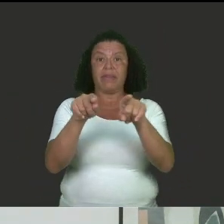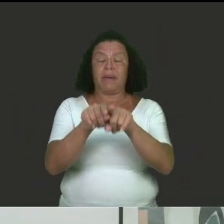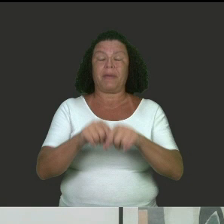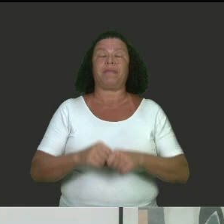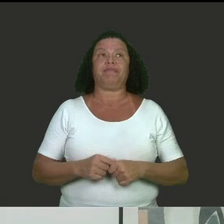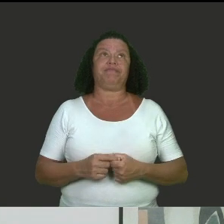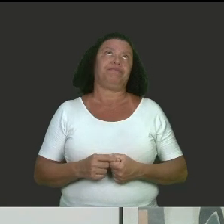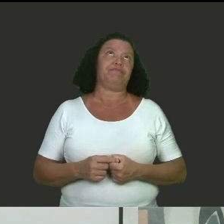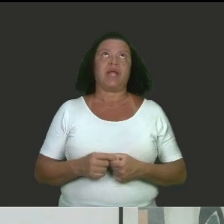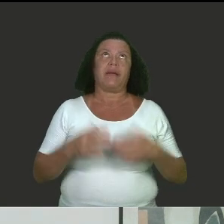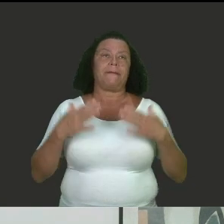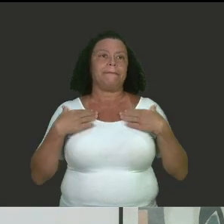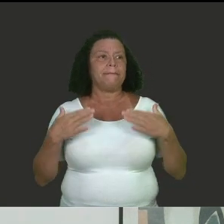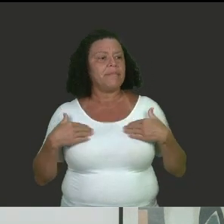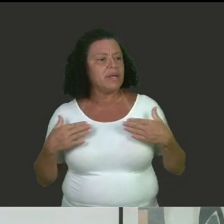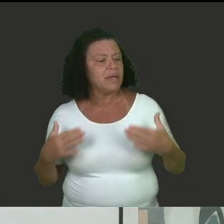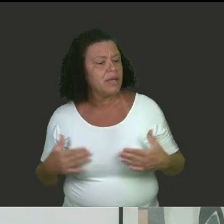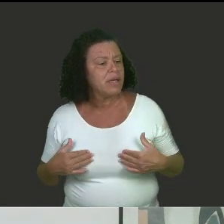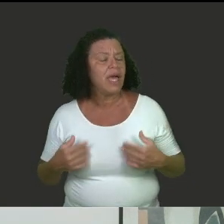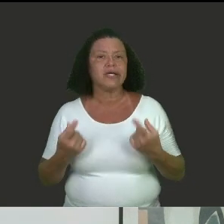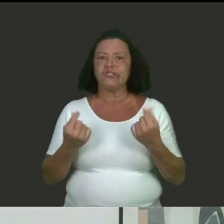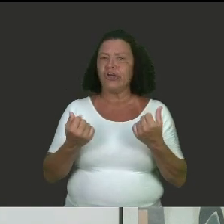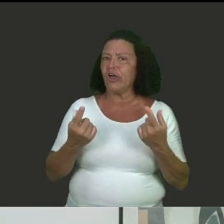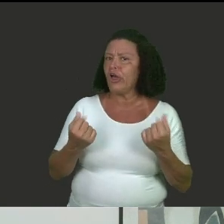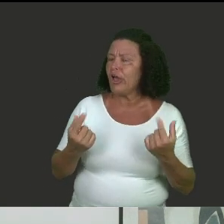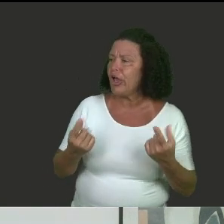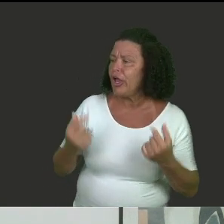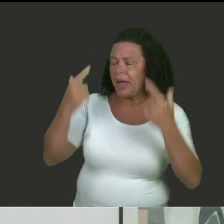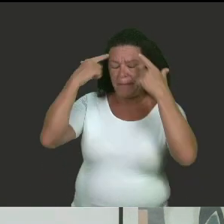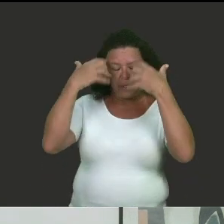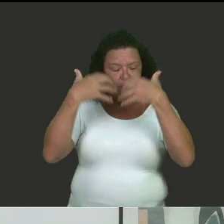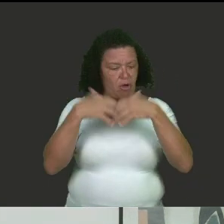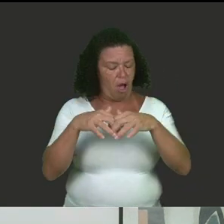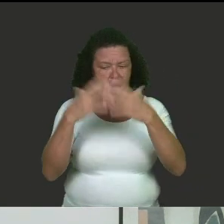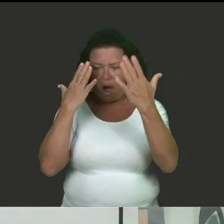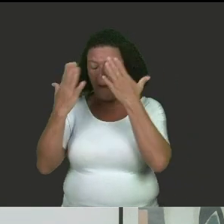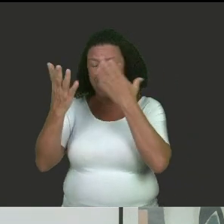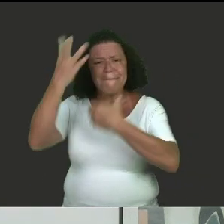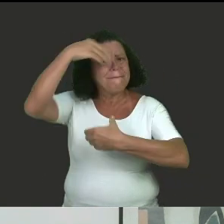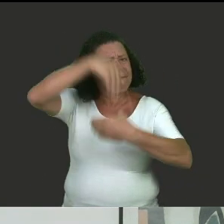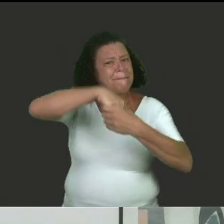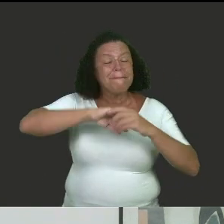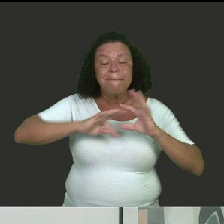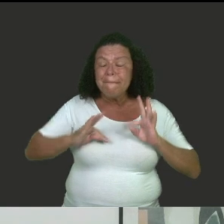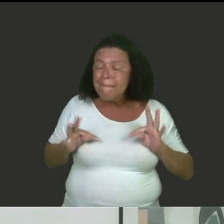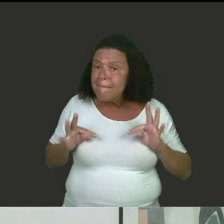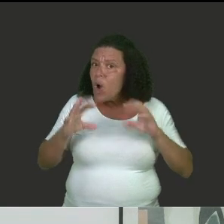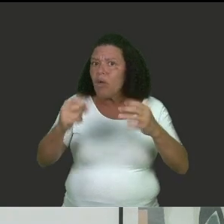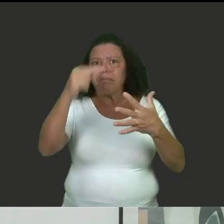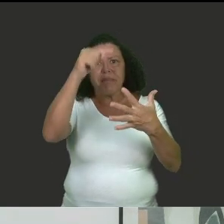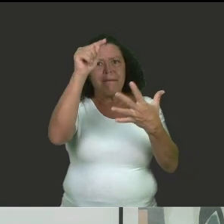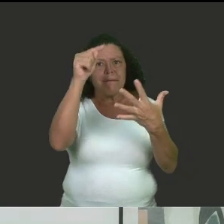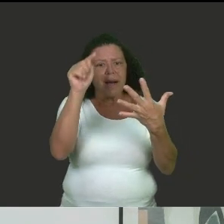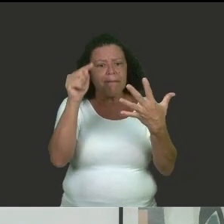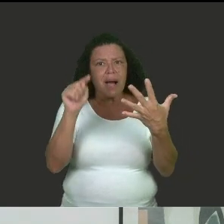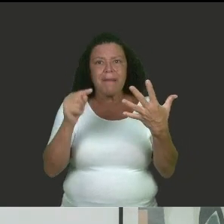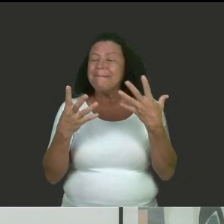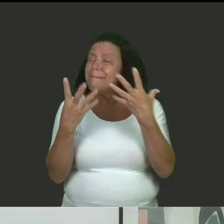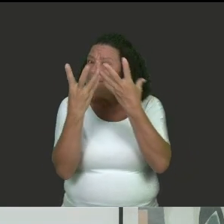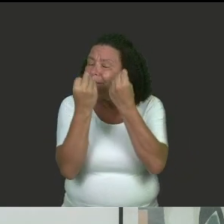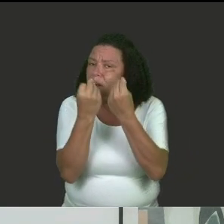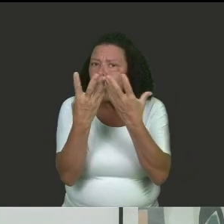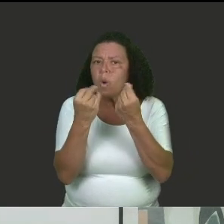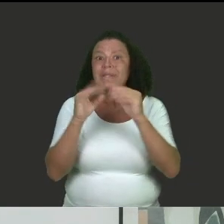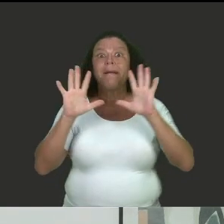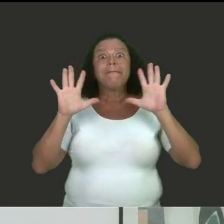físicas, emocionais, financeiras, psicológicas, enfim, são muitos fatores aí, né? Mas nada